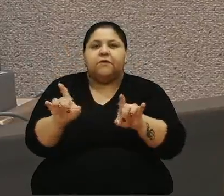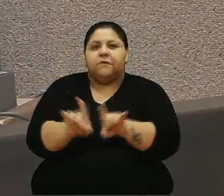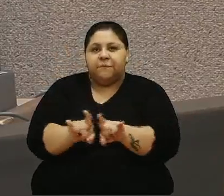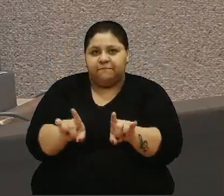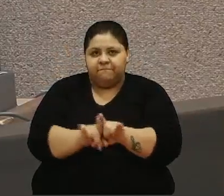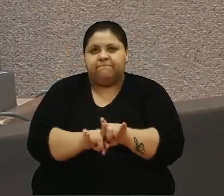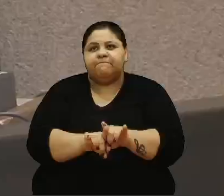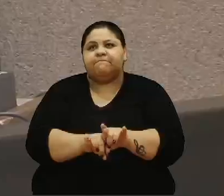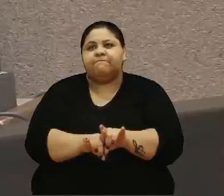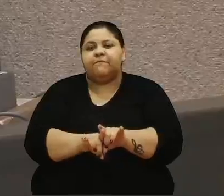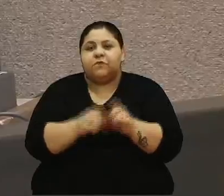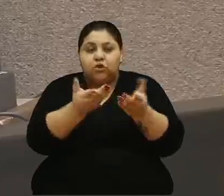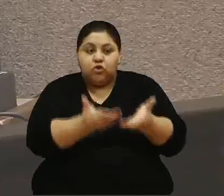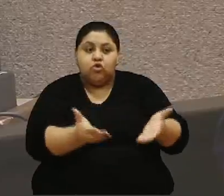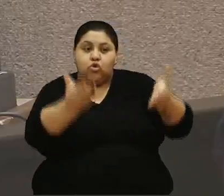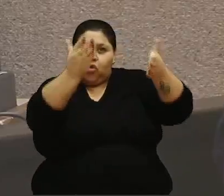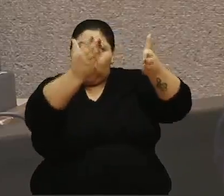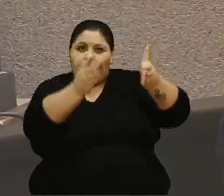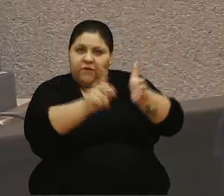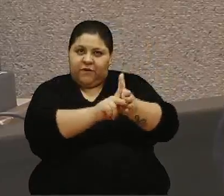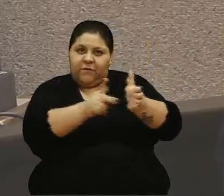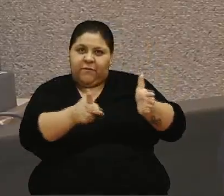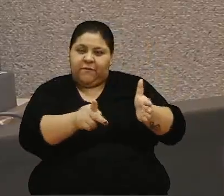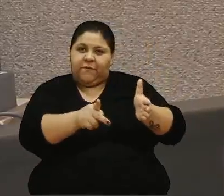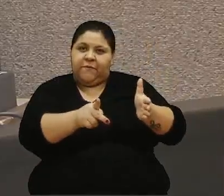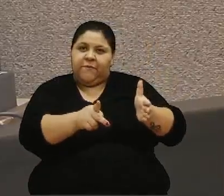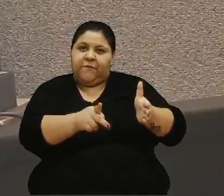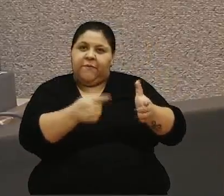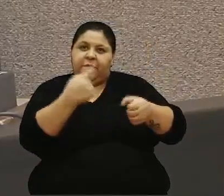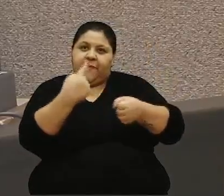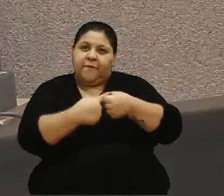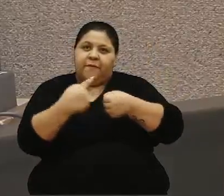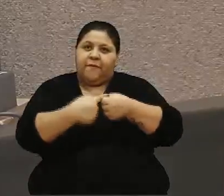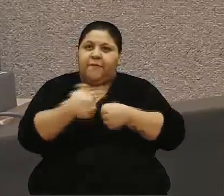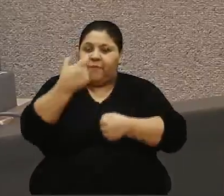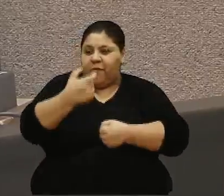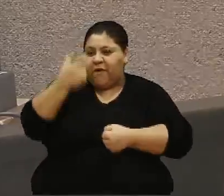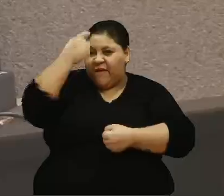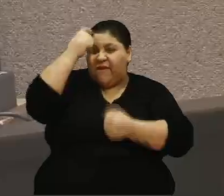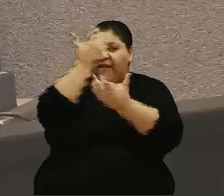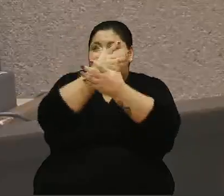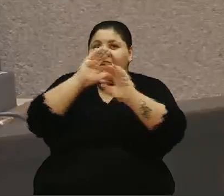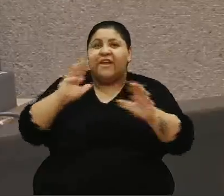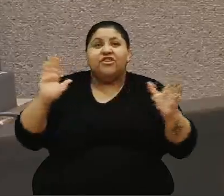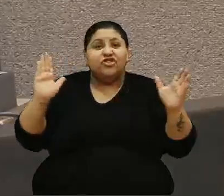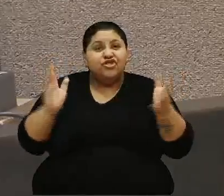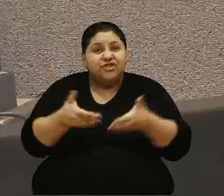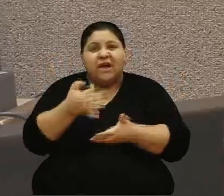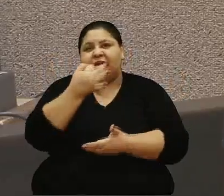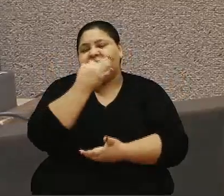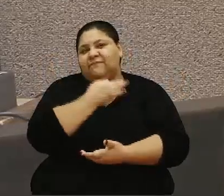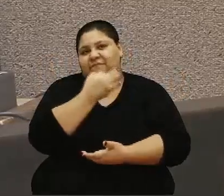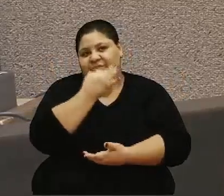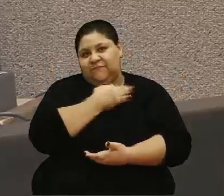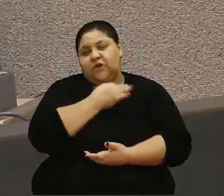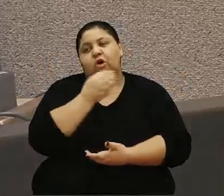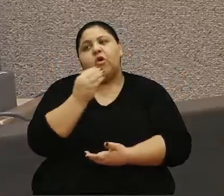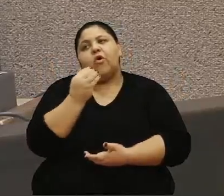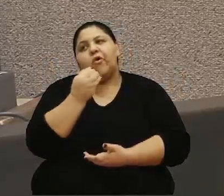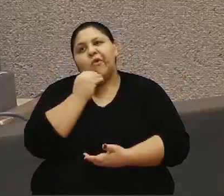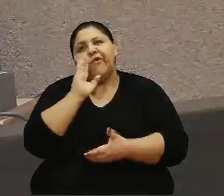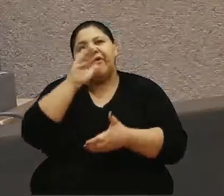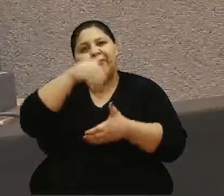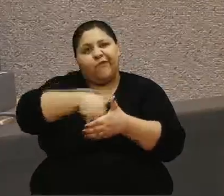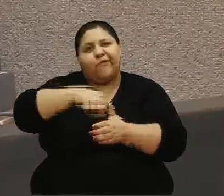a questão dos containers na nossa cidade. Conscientização ambiental já no nosso município e, claro,